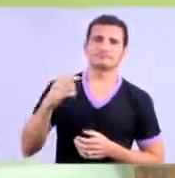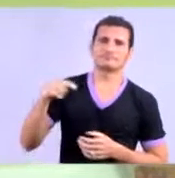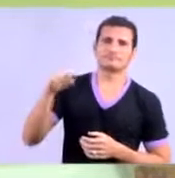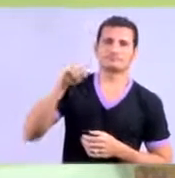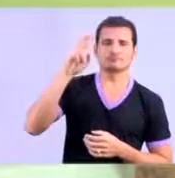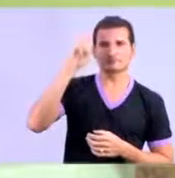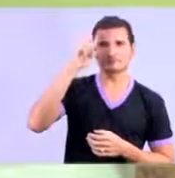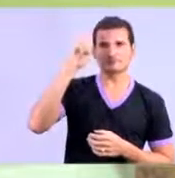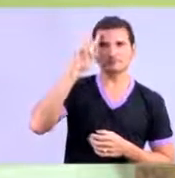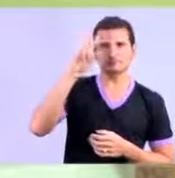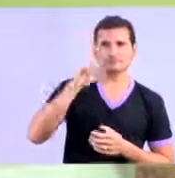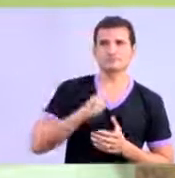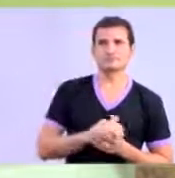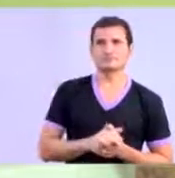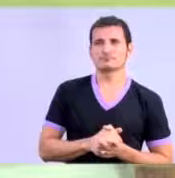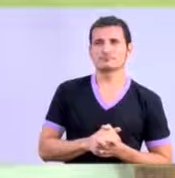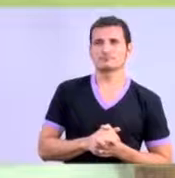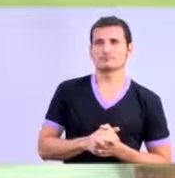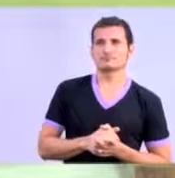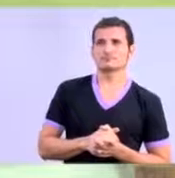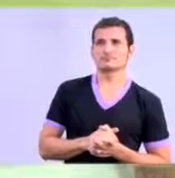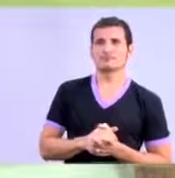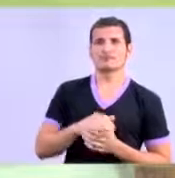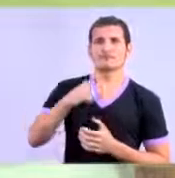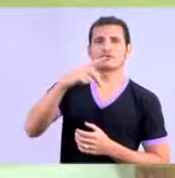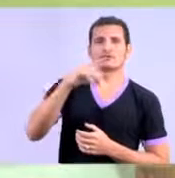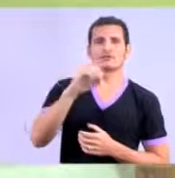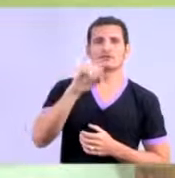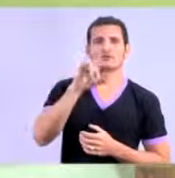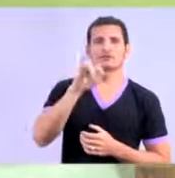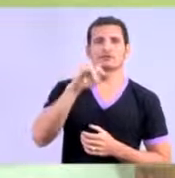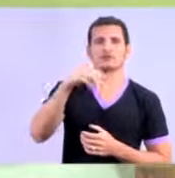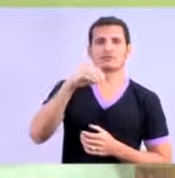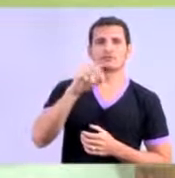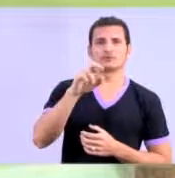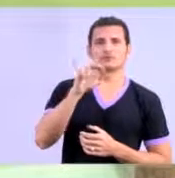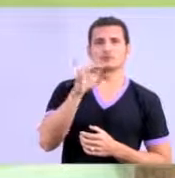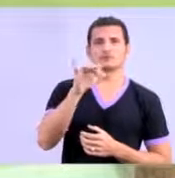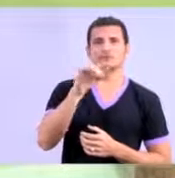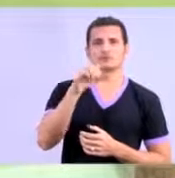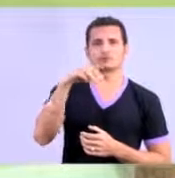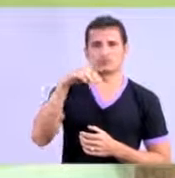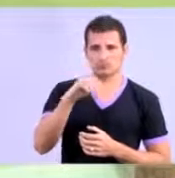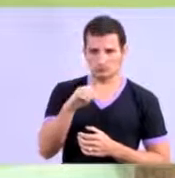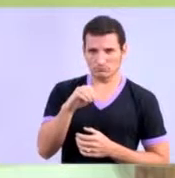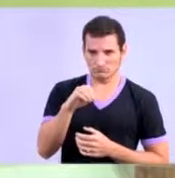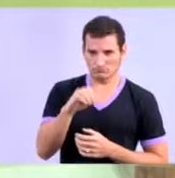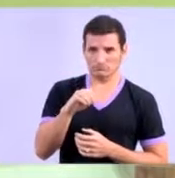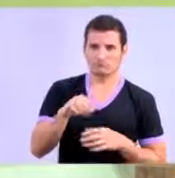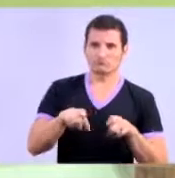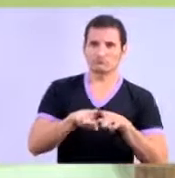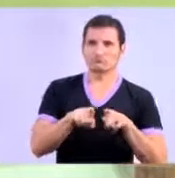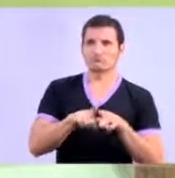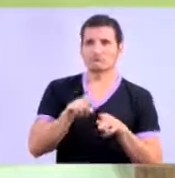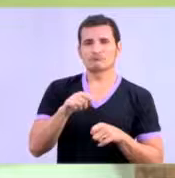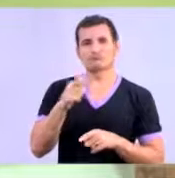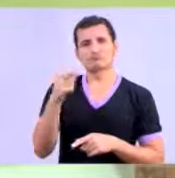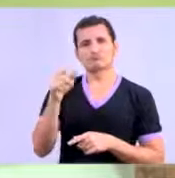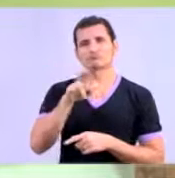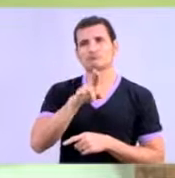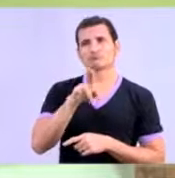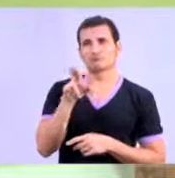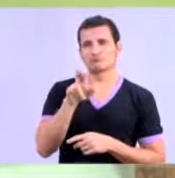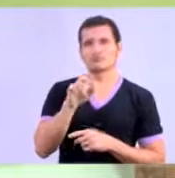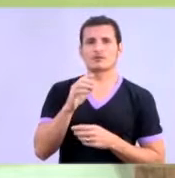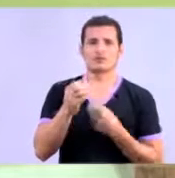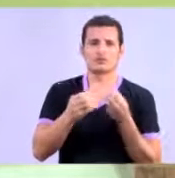que foi citado o conceito de polimorfismo, ele também é um outro nome que a gente pode dar à questão